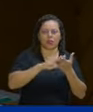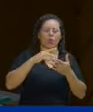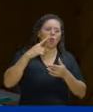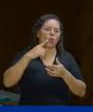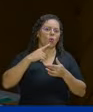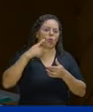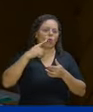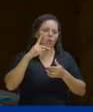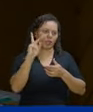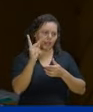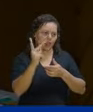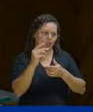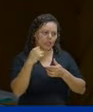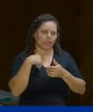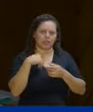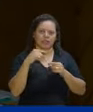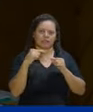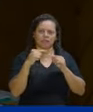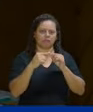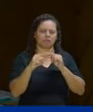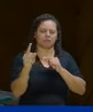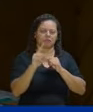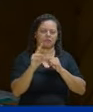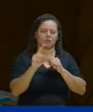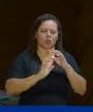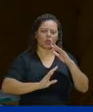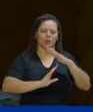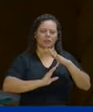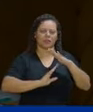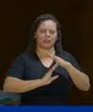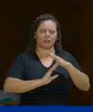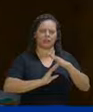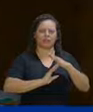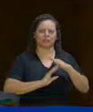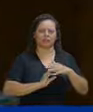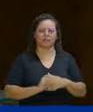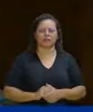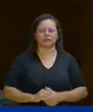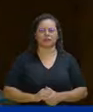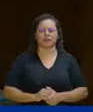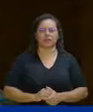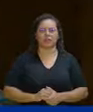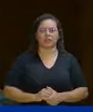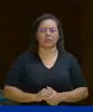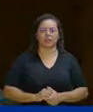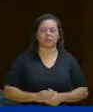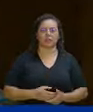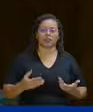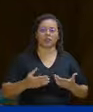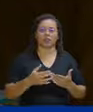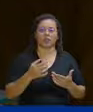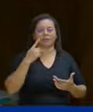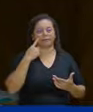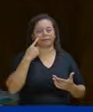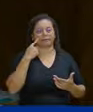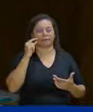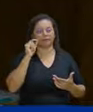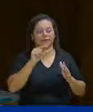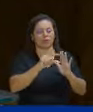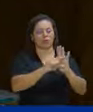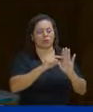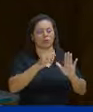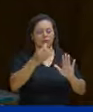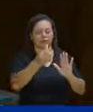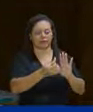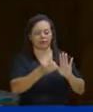advocatícios e contábeis não se sujeitam a qualquer limitação ou teto. Nesse sentido, merece destaque o